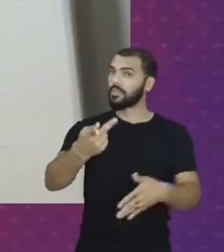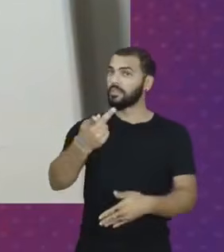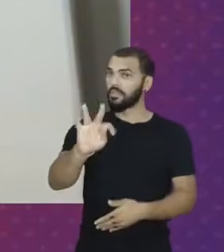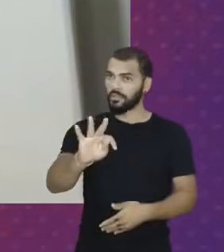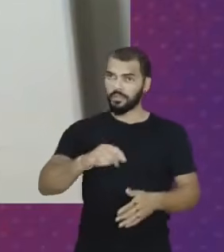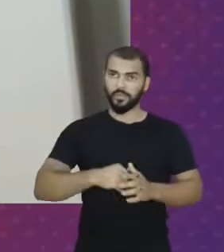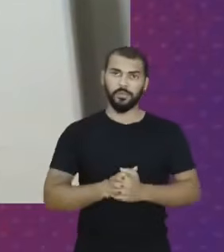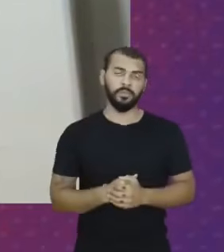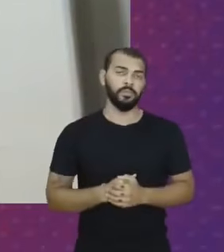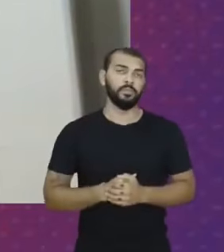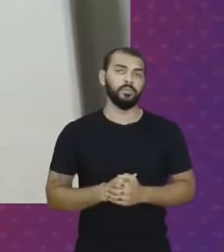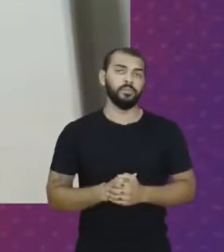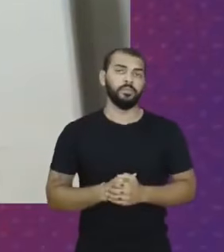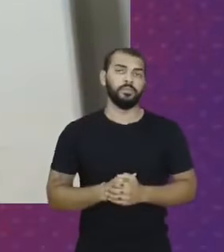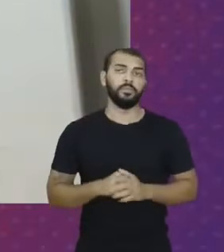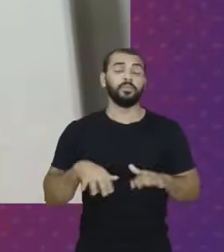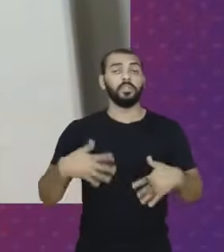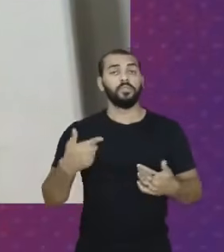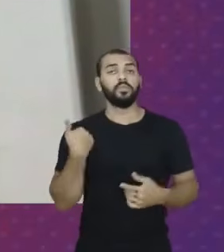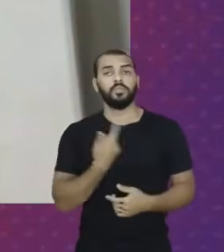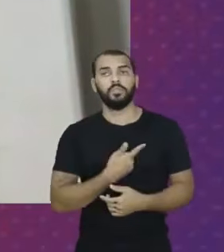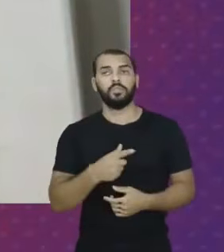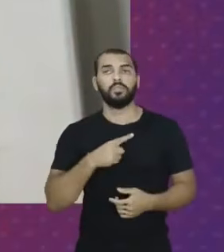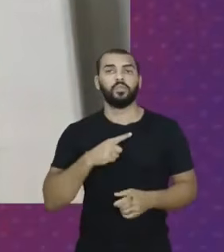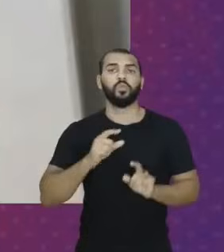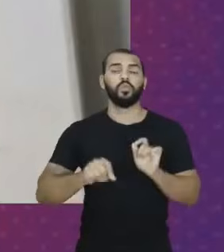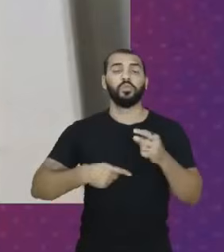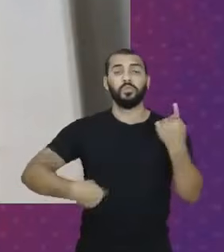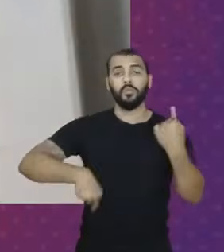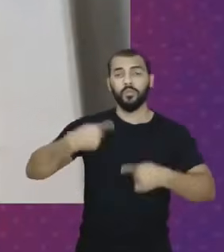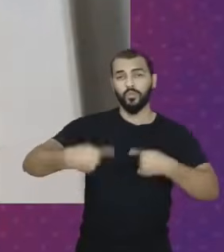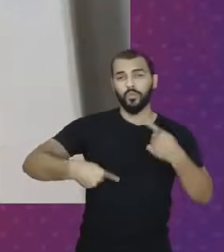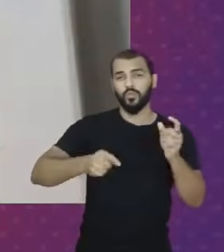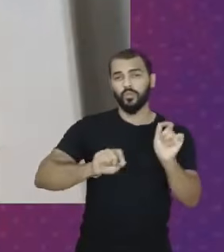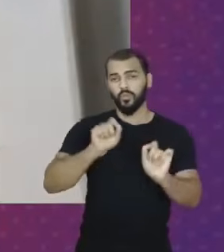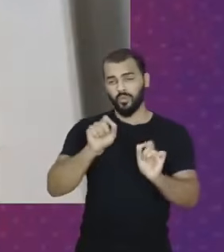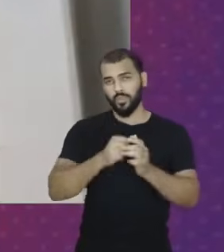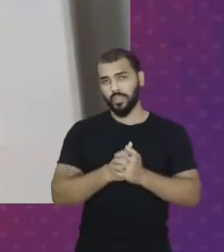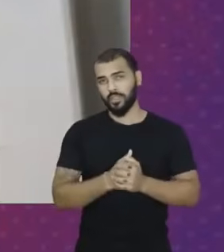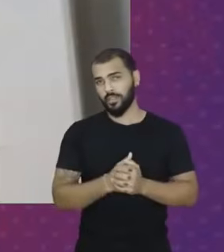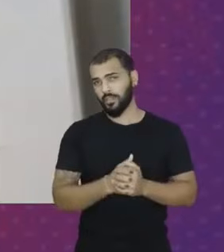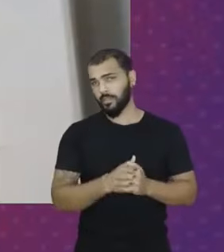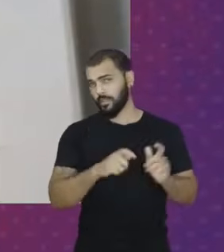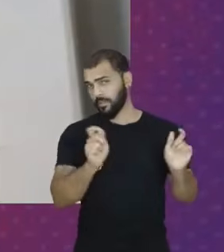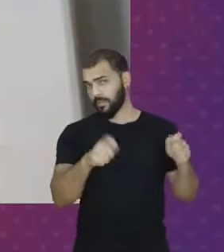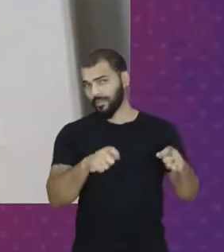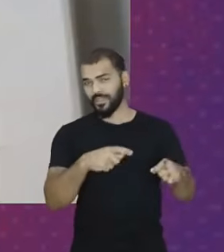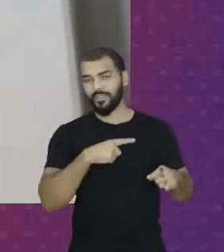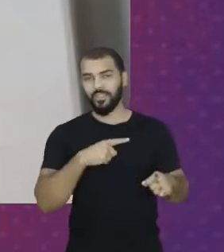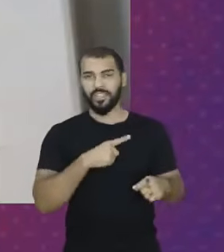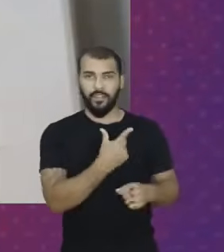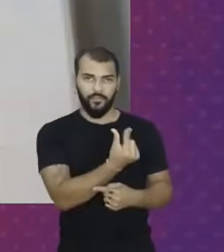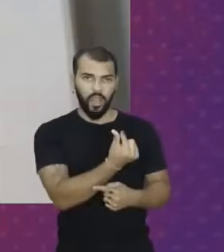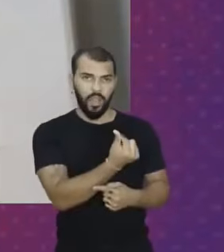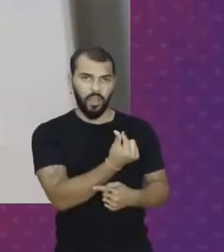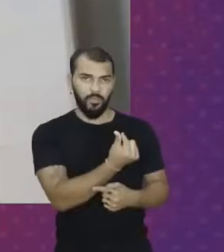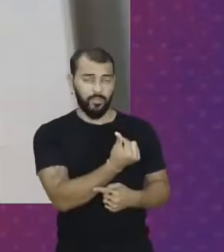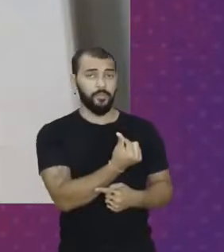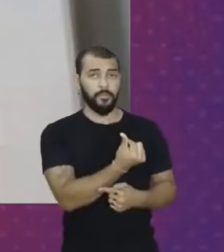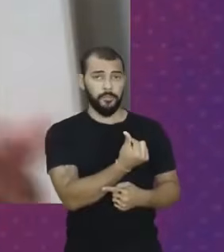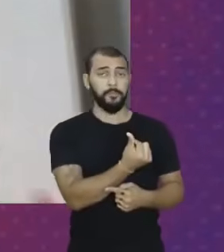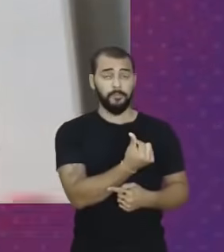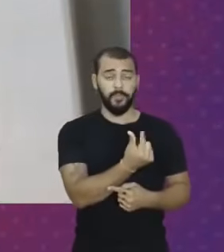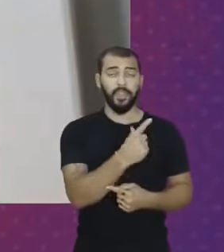Então, nós temos no nosso mandato uma política de destinar, nós temos a possibilidade também de destinação de verba, de destinar majoritariamente